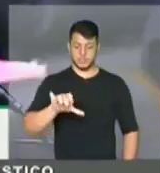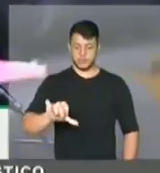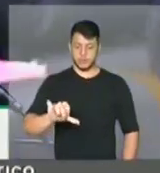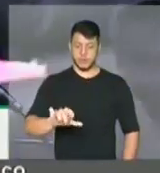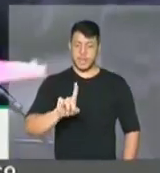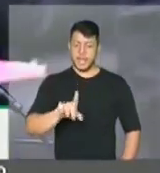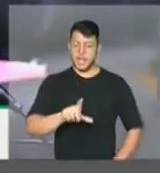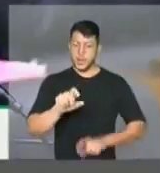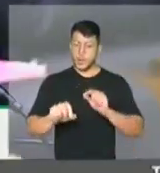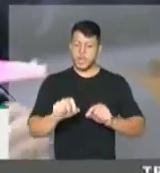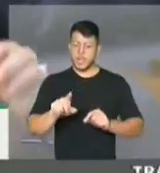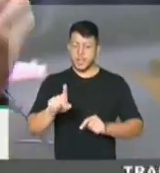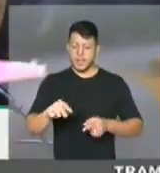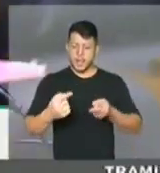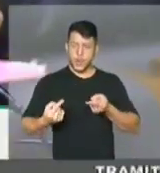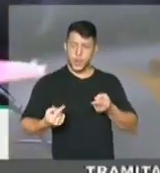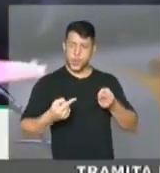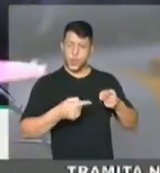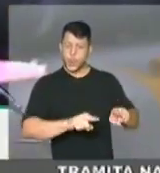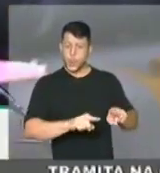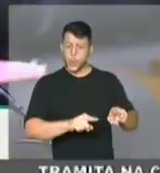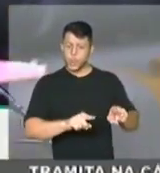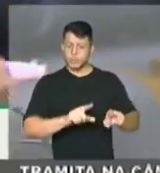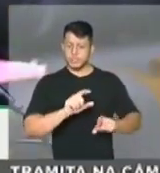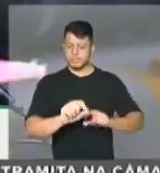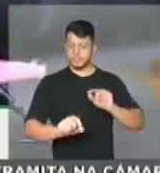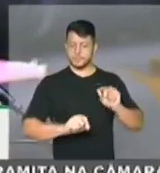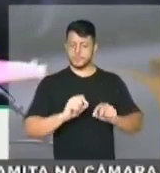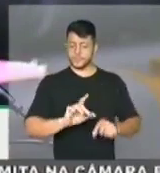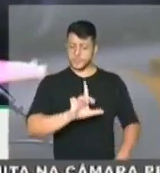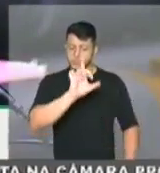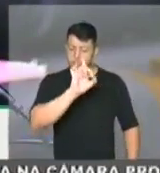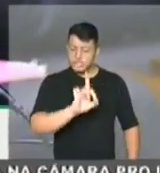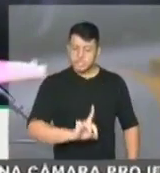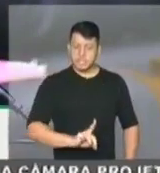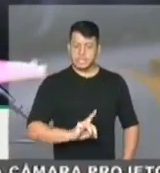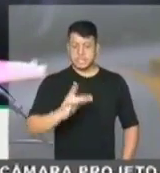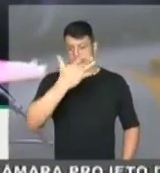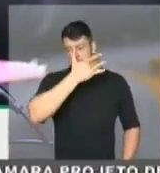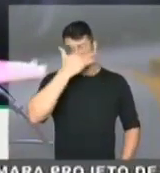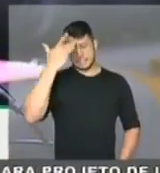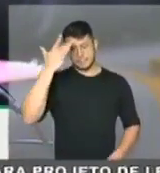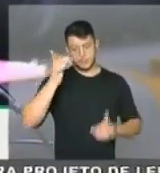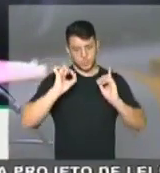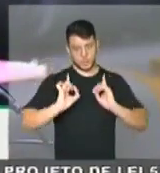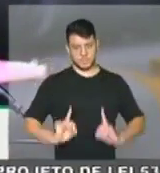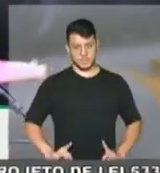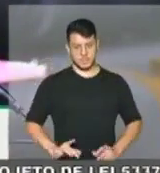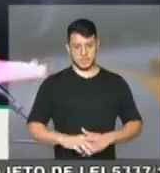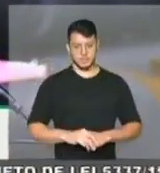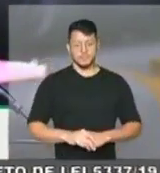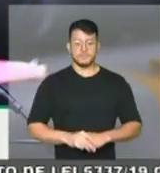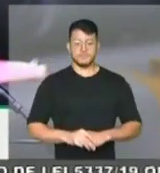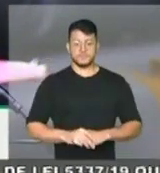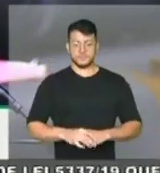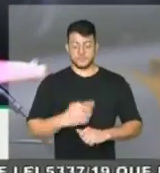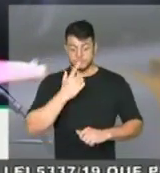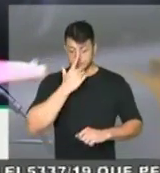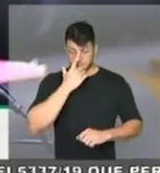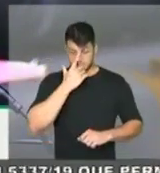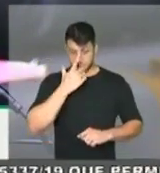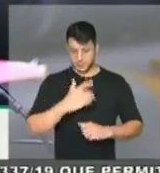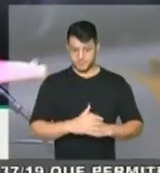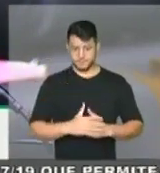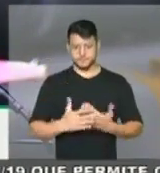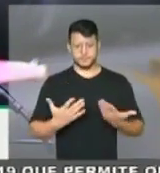de atacar com violência os direitos das pessoas com deficiência eu sinto aqui